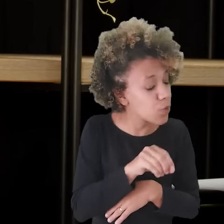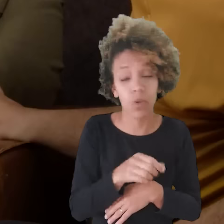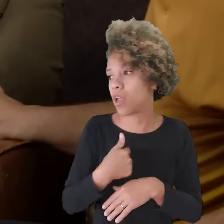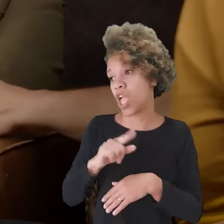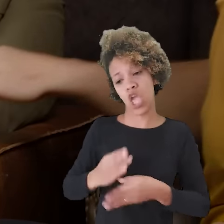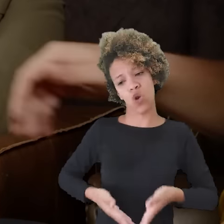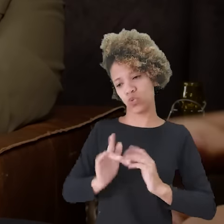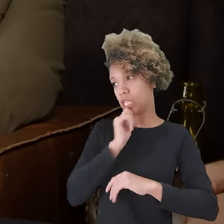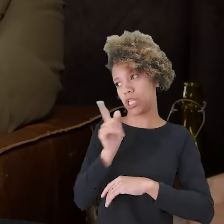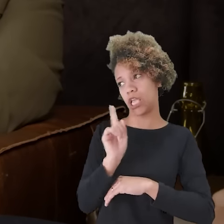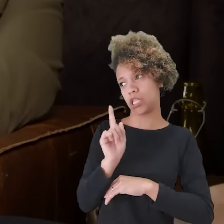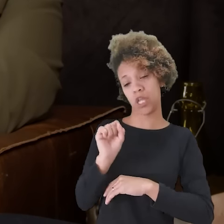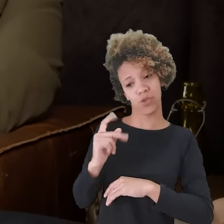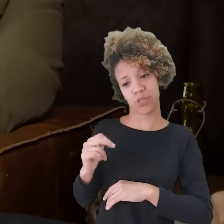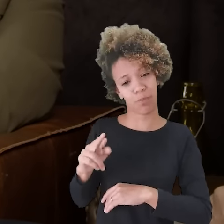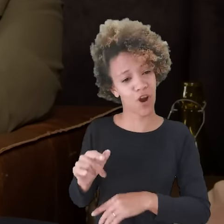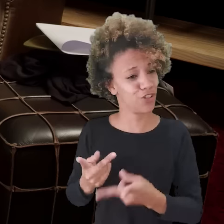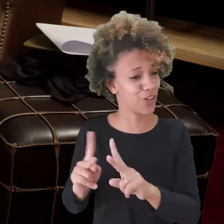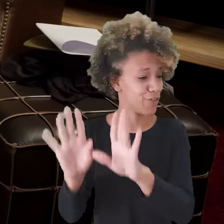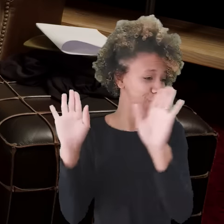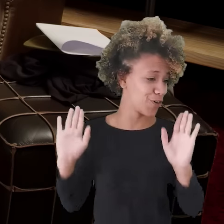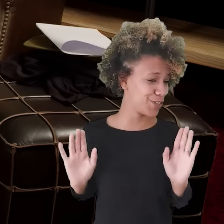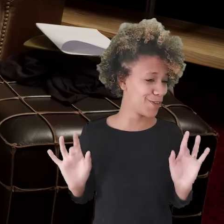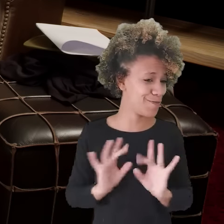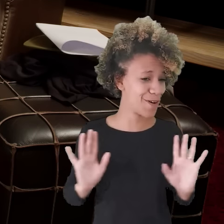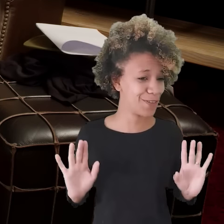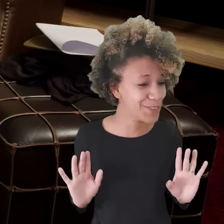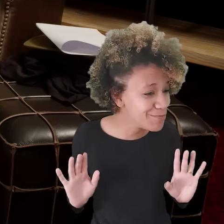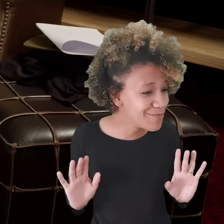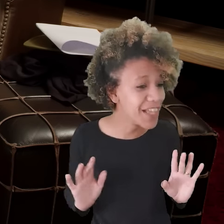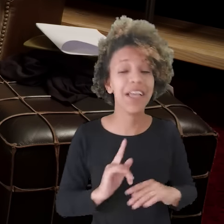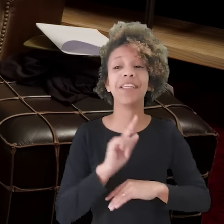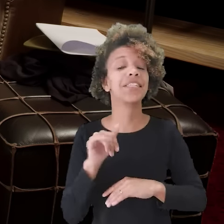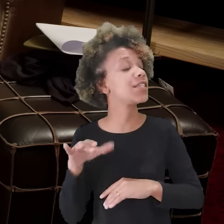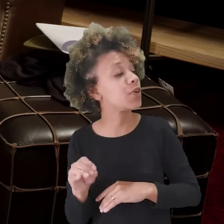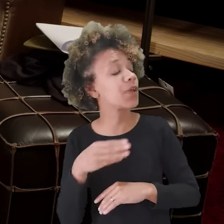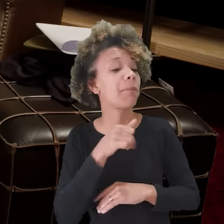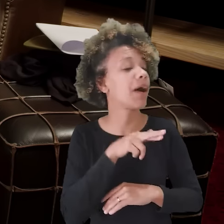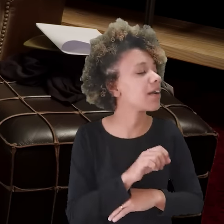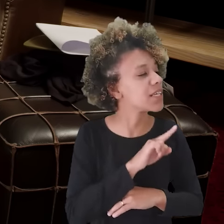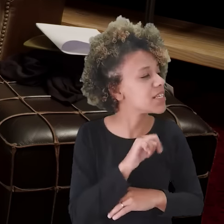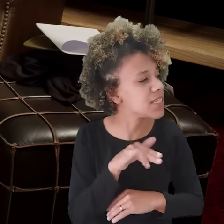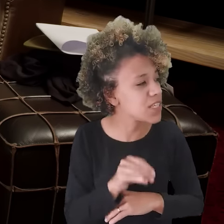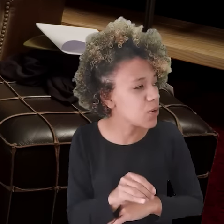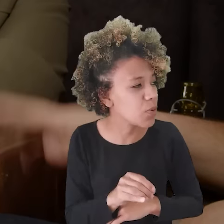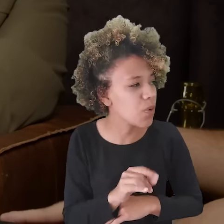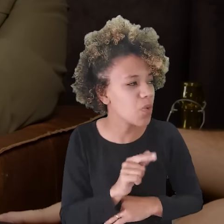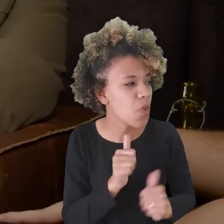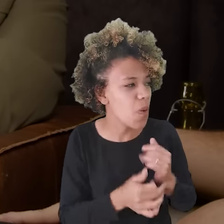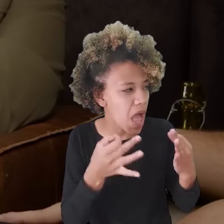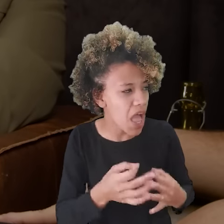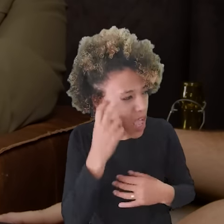tipo eu falei que eu não estava presente que o esporte é campeão eu digo Marques de Zico nem era tão craque então desligo não era tão cara aqui